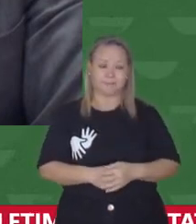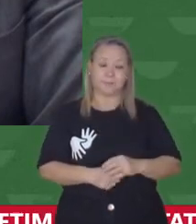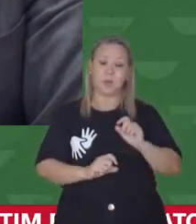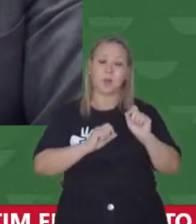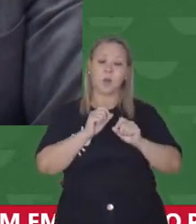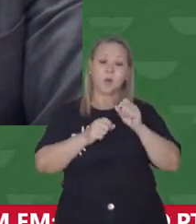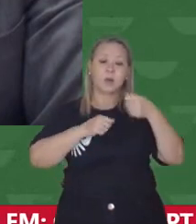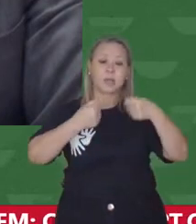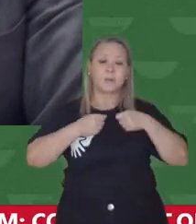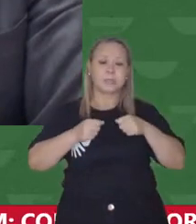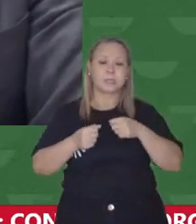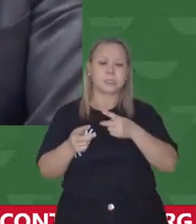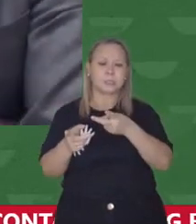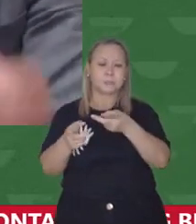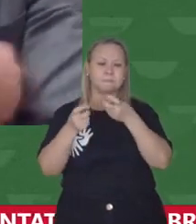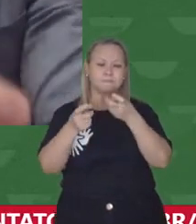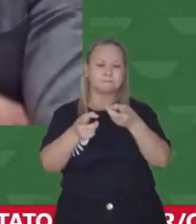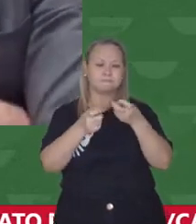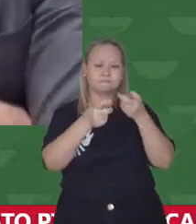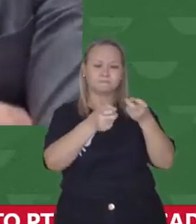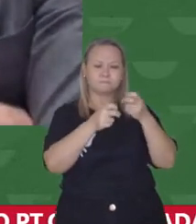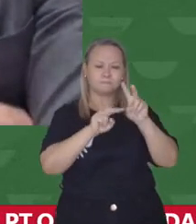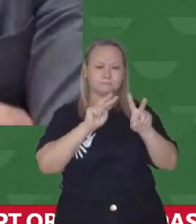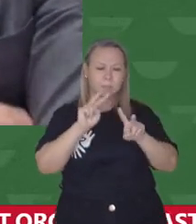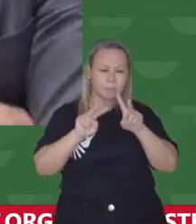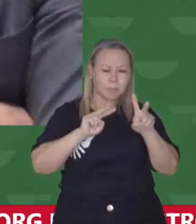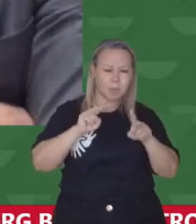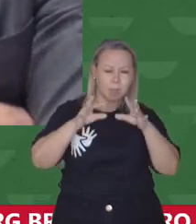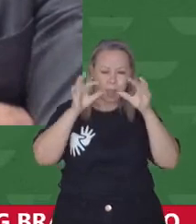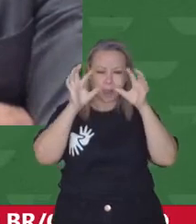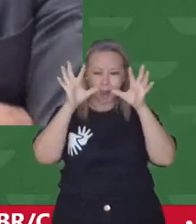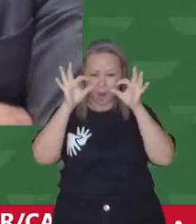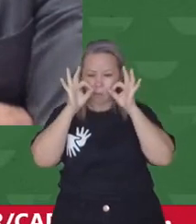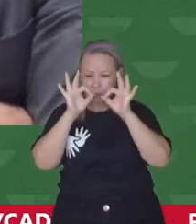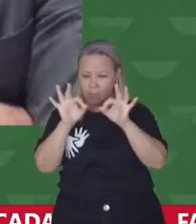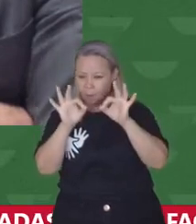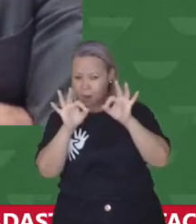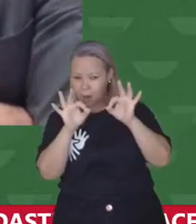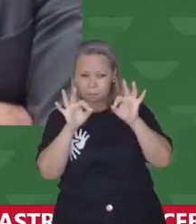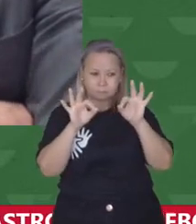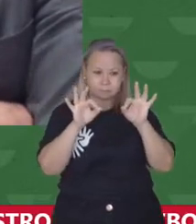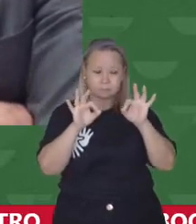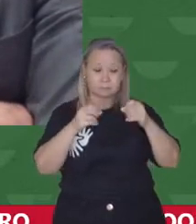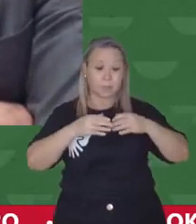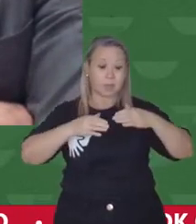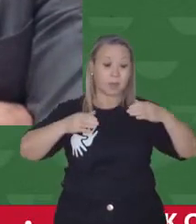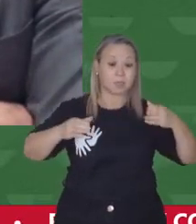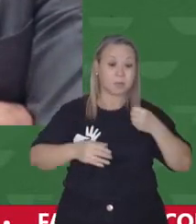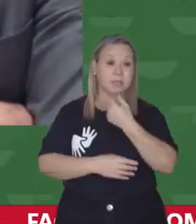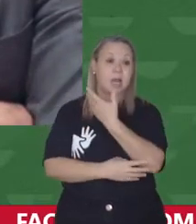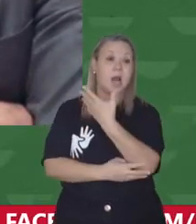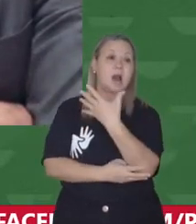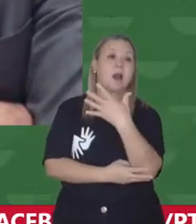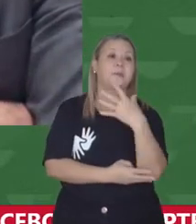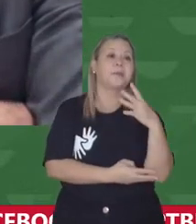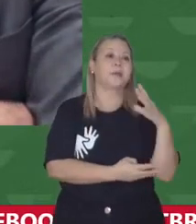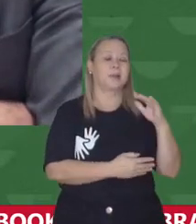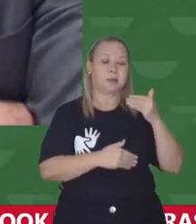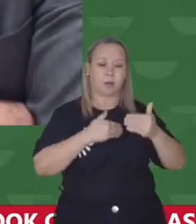alguns elementos, obviamente não dá para trazer todos. Em primeiro lugar, na dimensão ambiental do